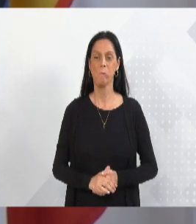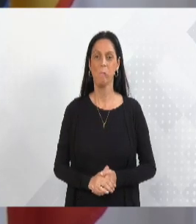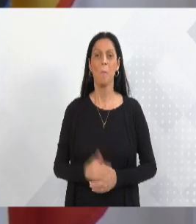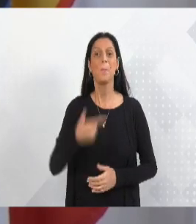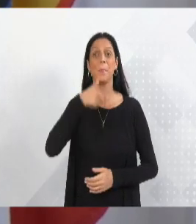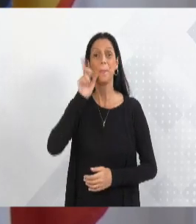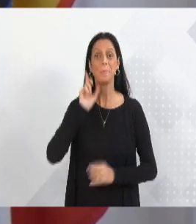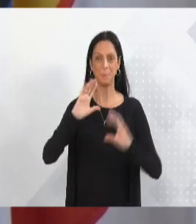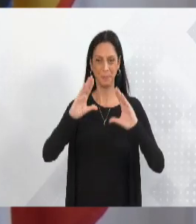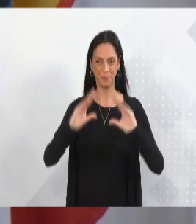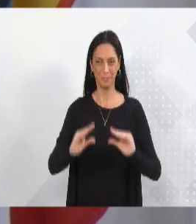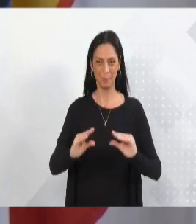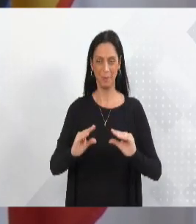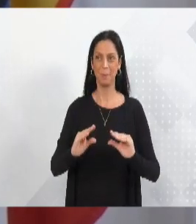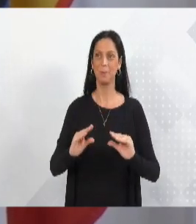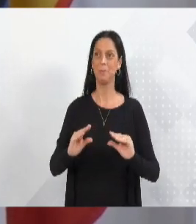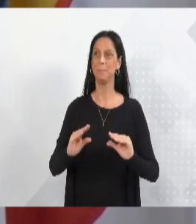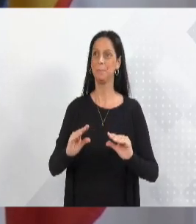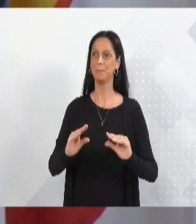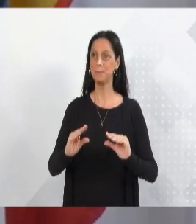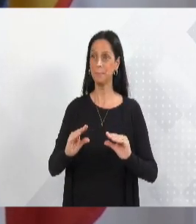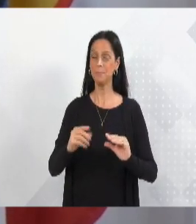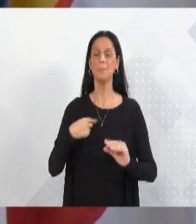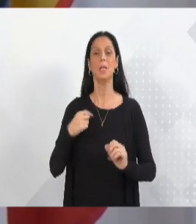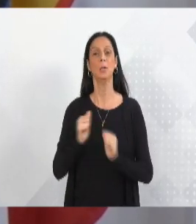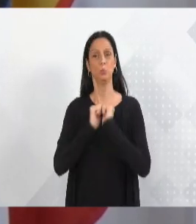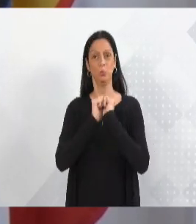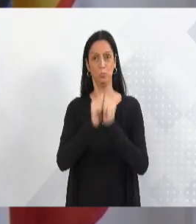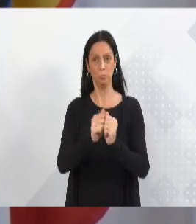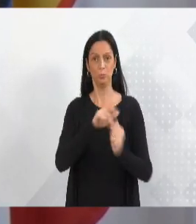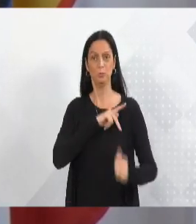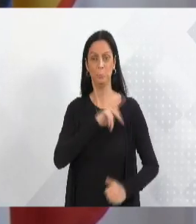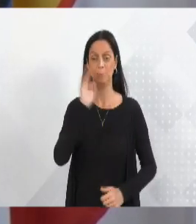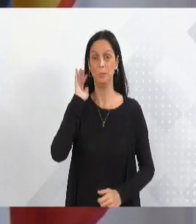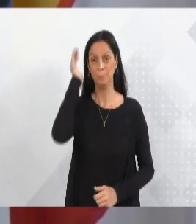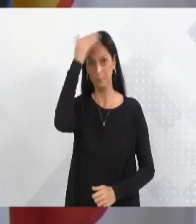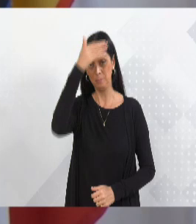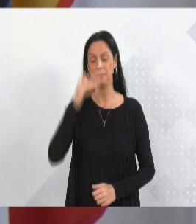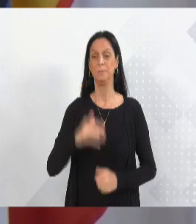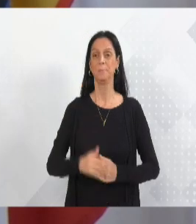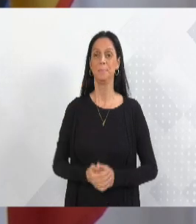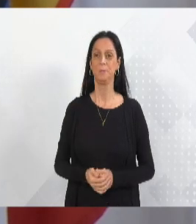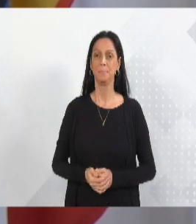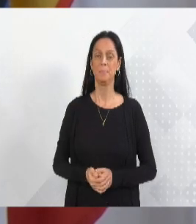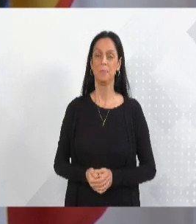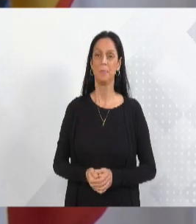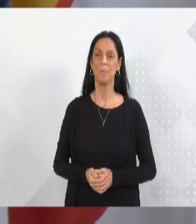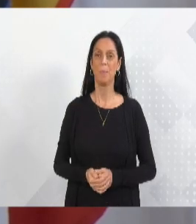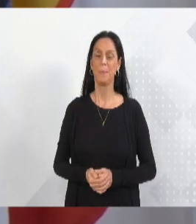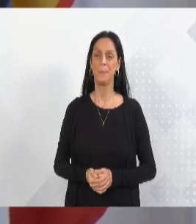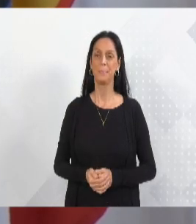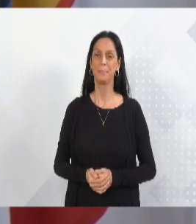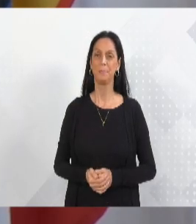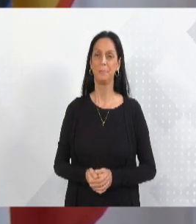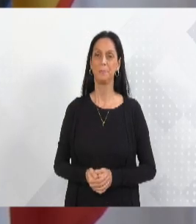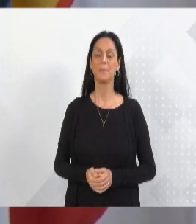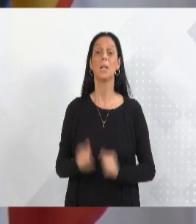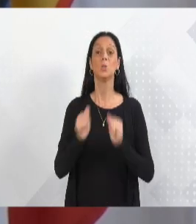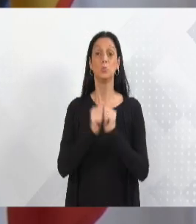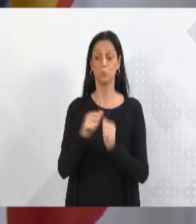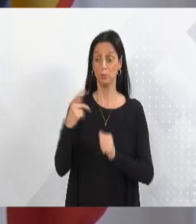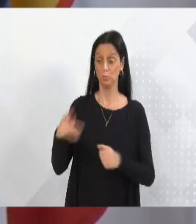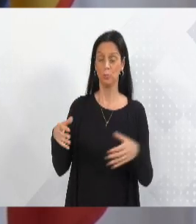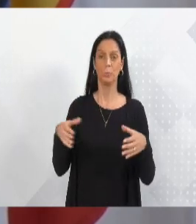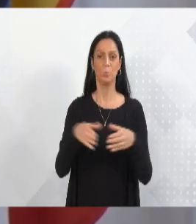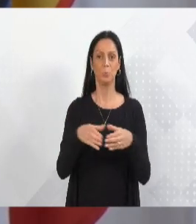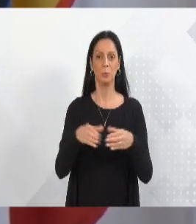Ontem, na noite de ontem, acompanhei o prefeito Mário Hidelbrandt e a sua equipe técnica